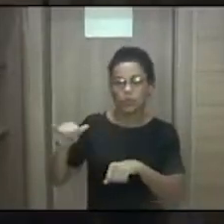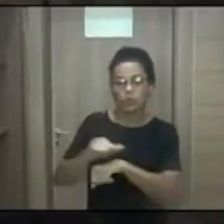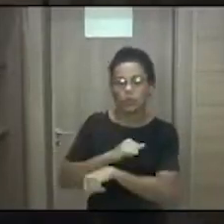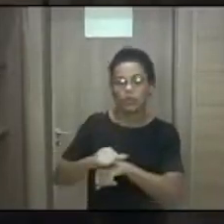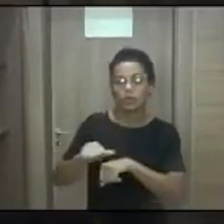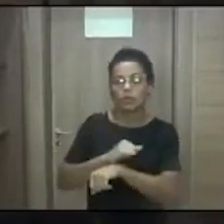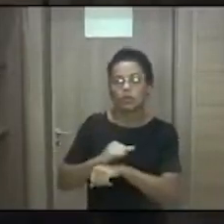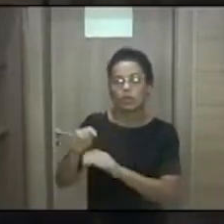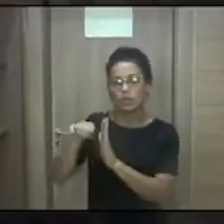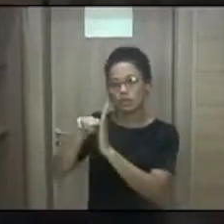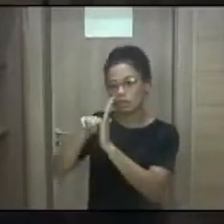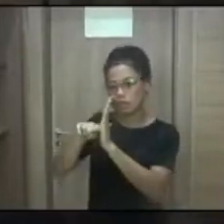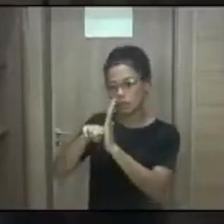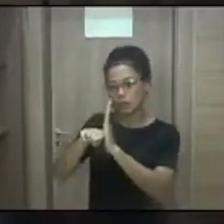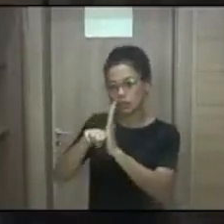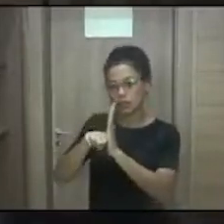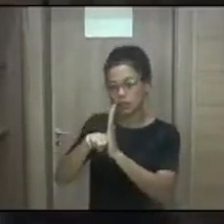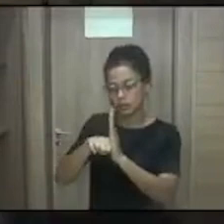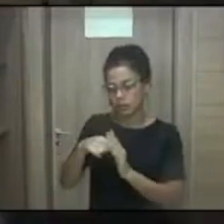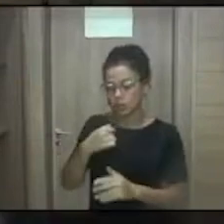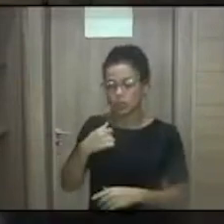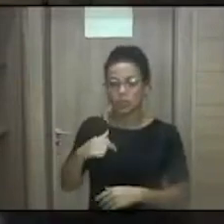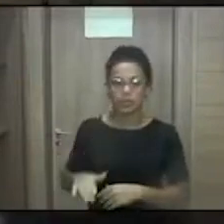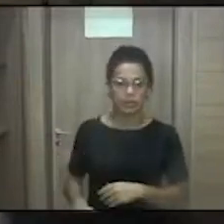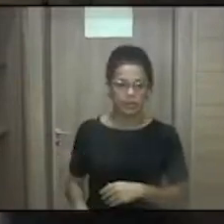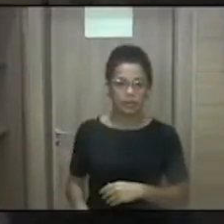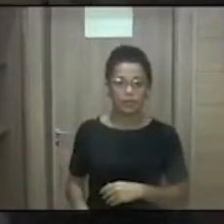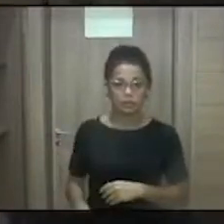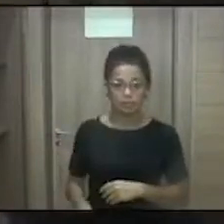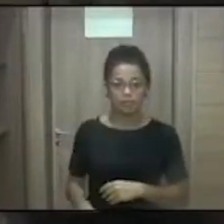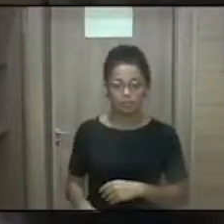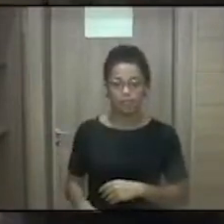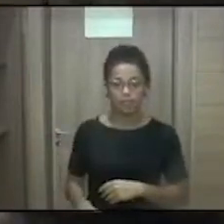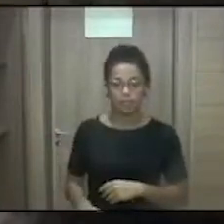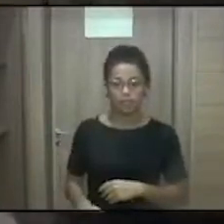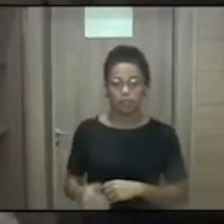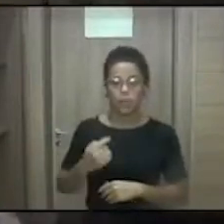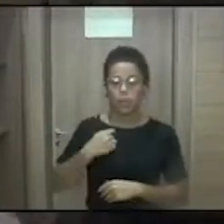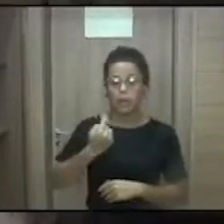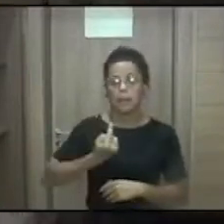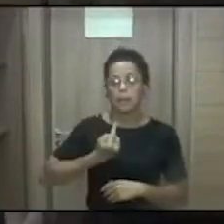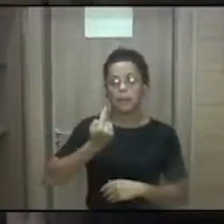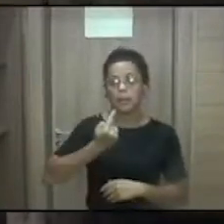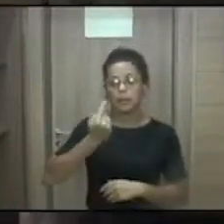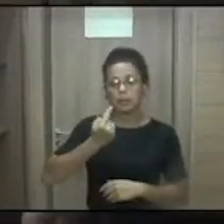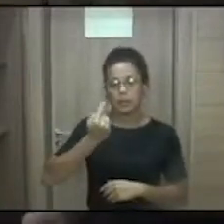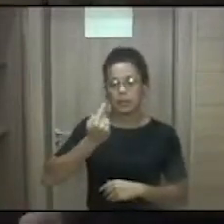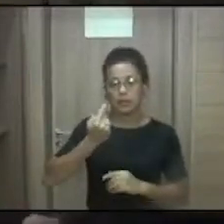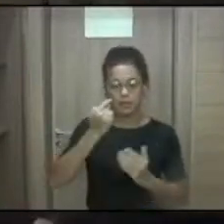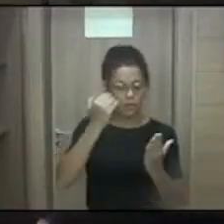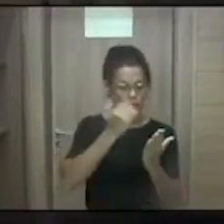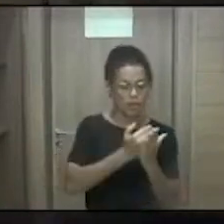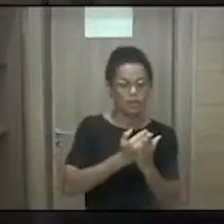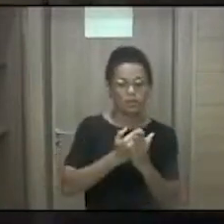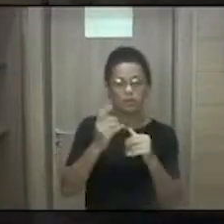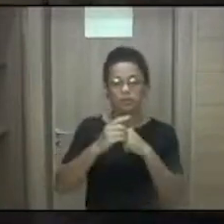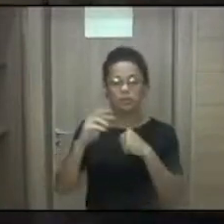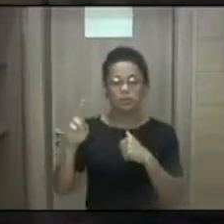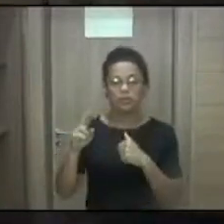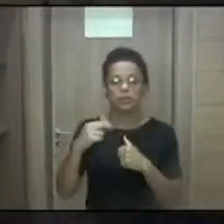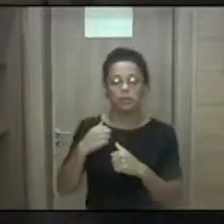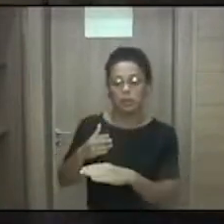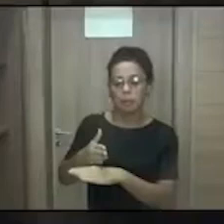pesquisa desde quando eu era criança, gente, coletei no uísque. Meu tese de doutorado, que eu participei de um